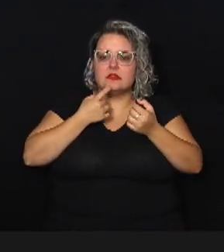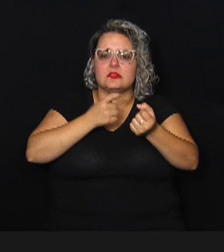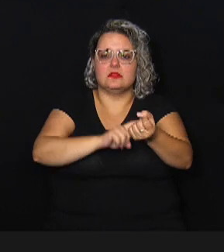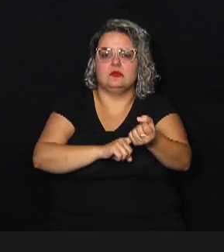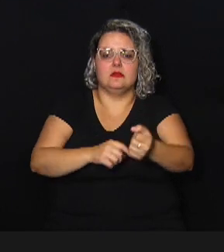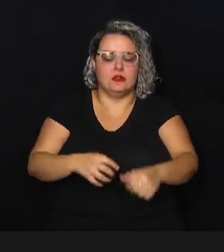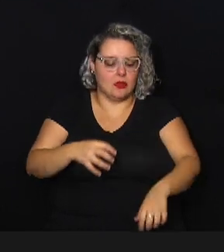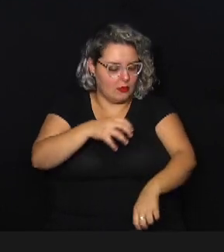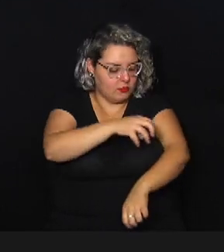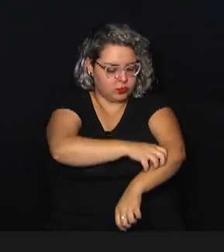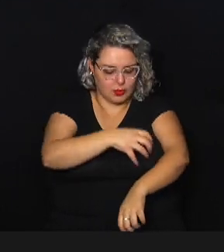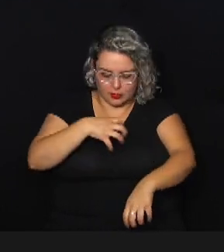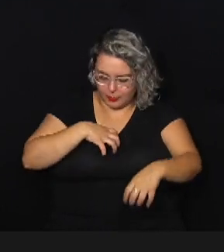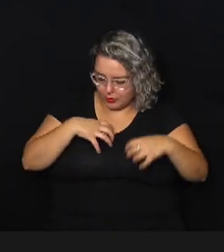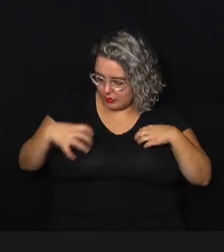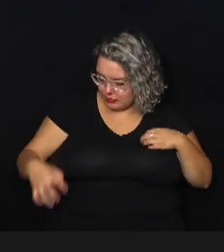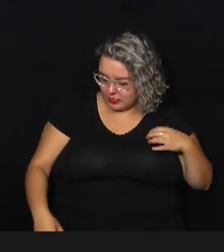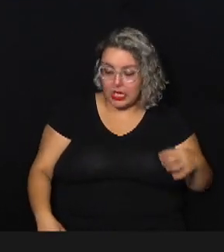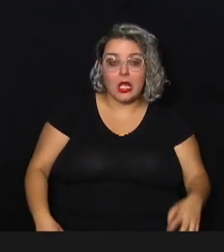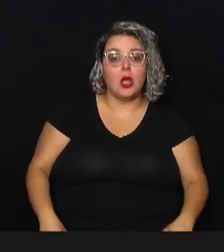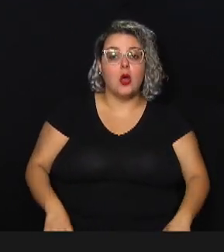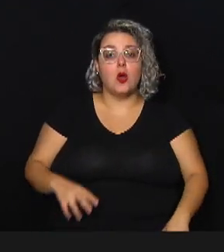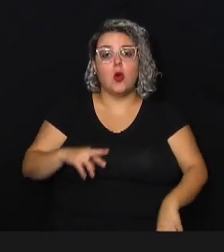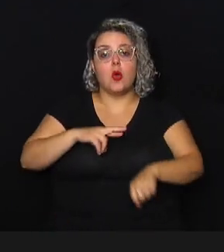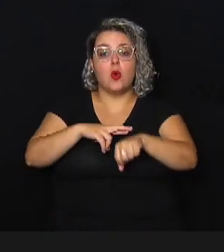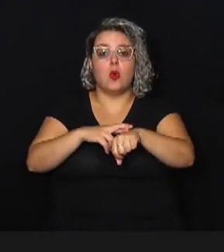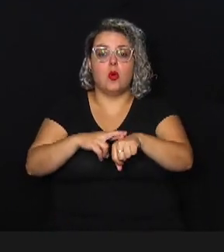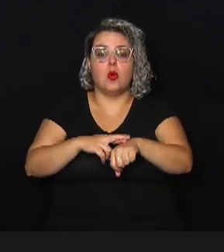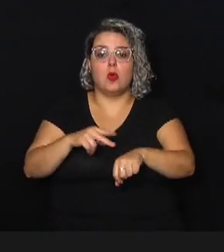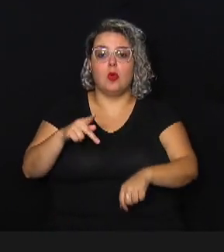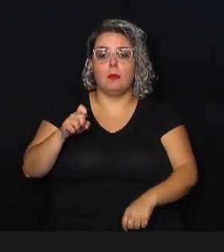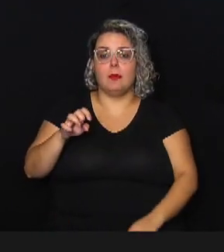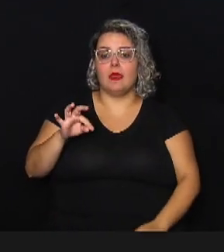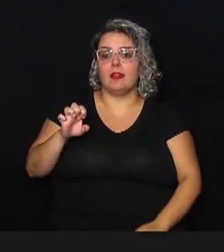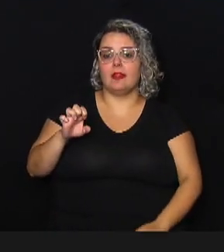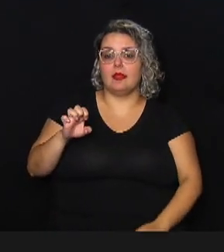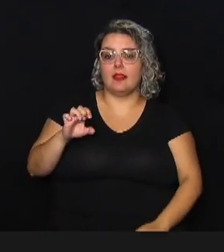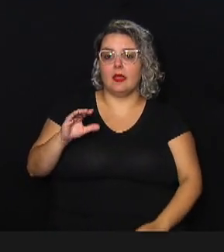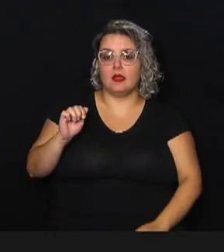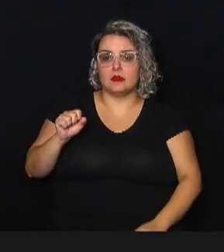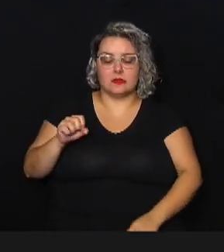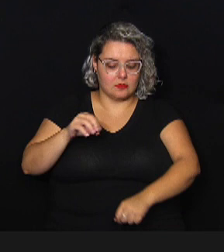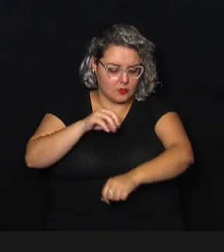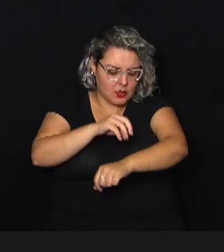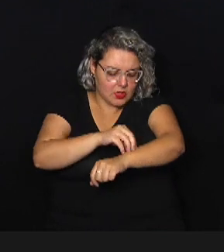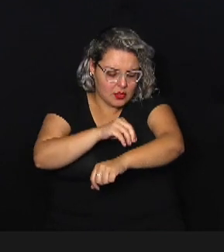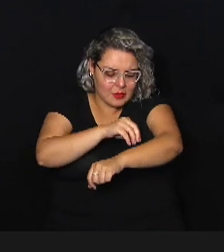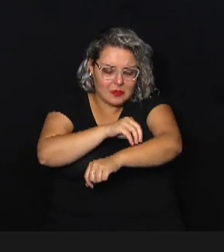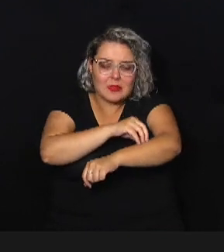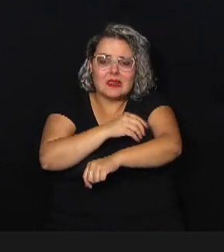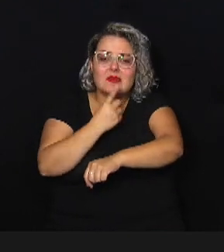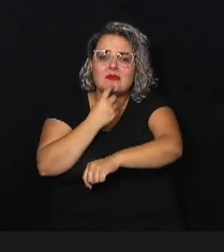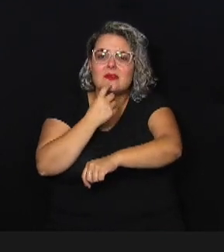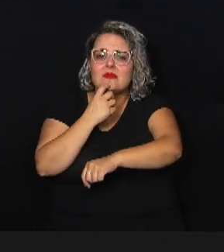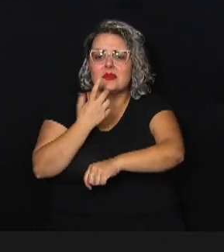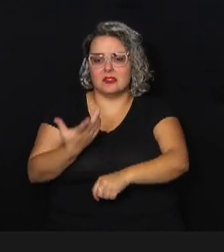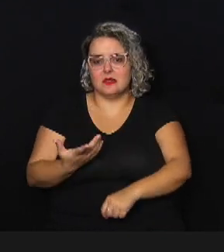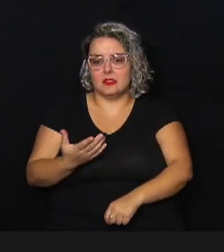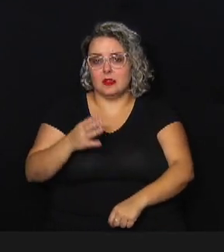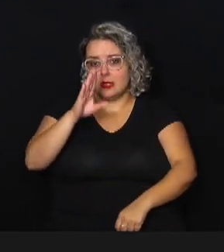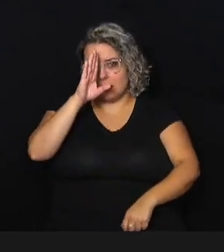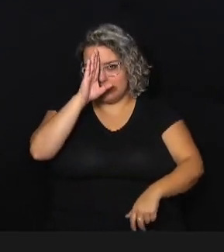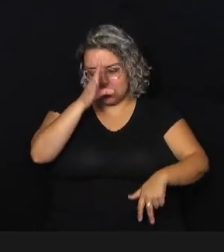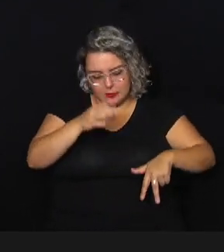no nosso corpo, e as petecas, que são pequenas manchinhas vermelhas que acometem principalmente os membros